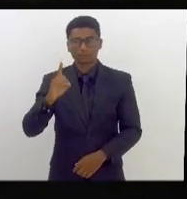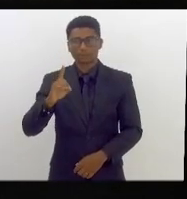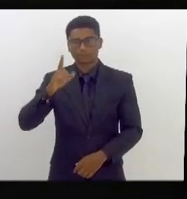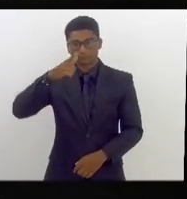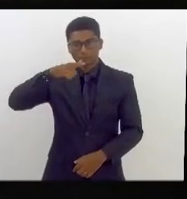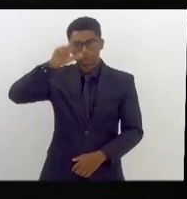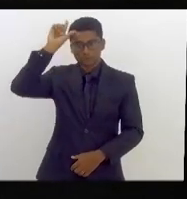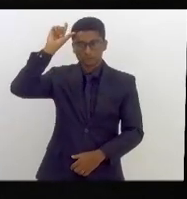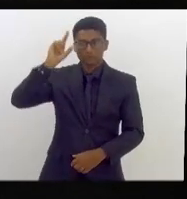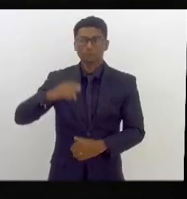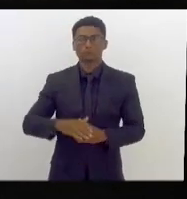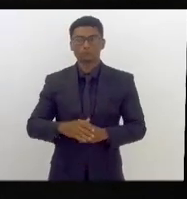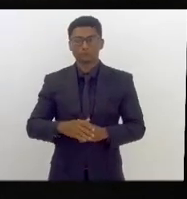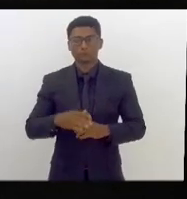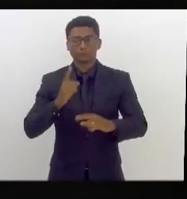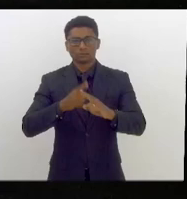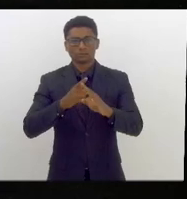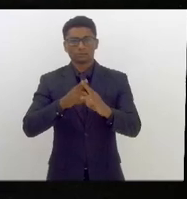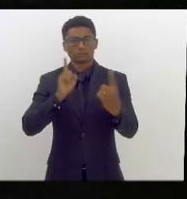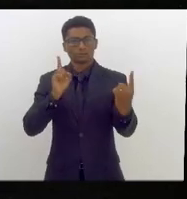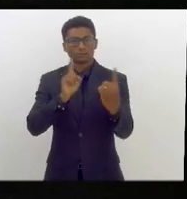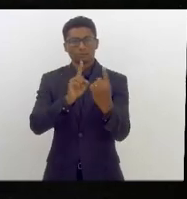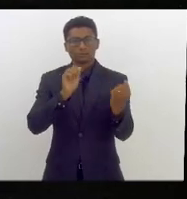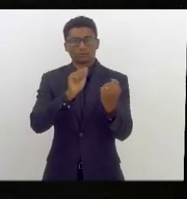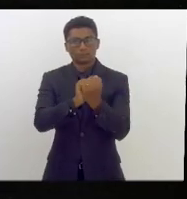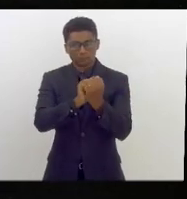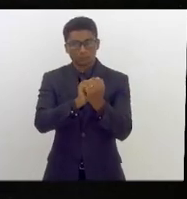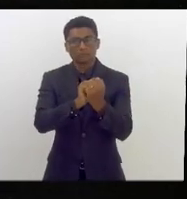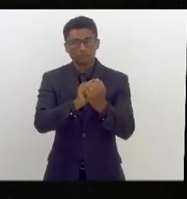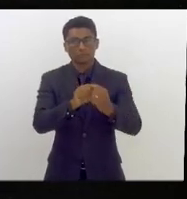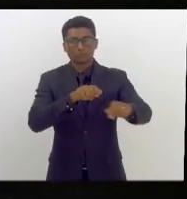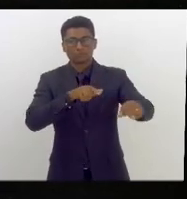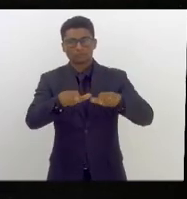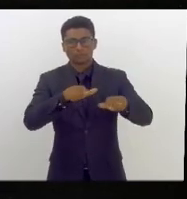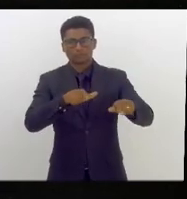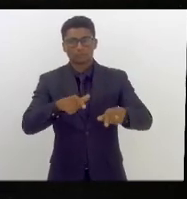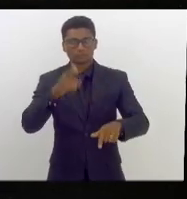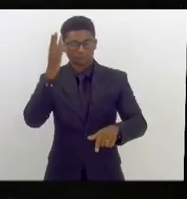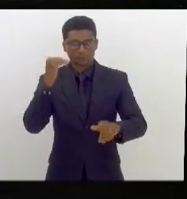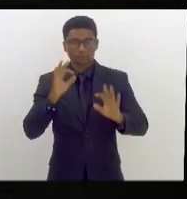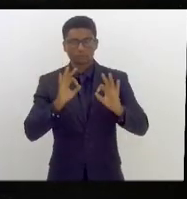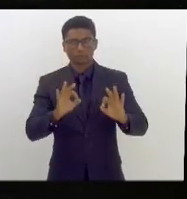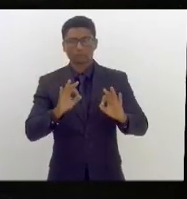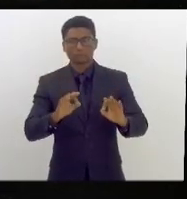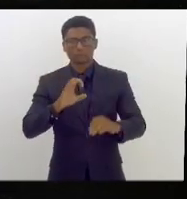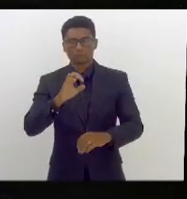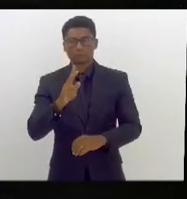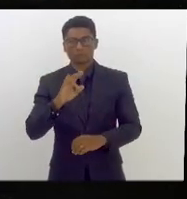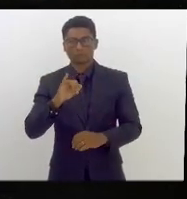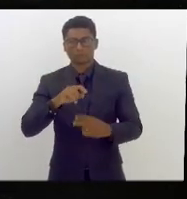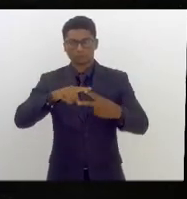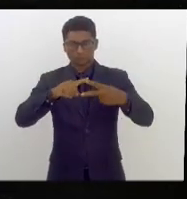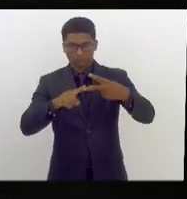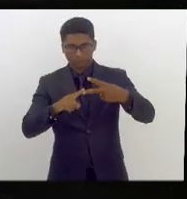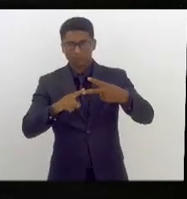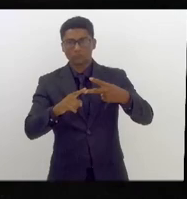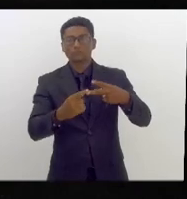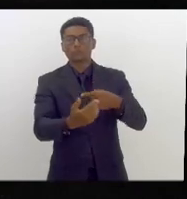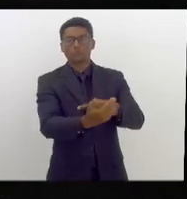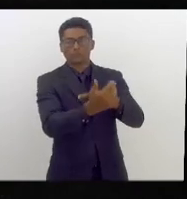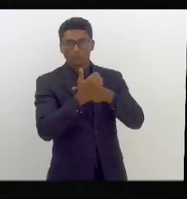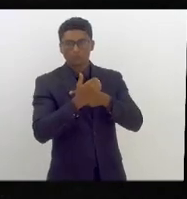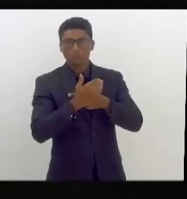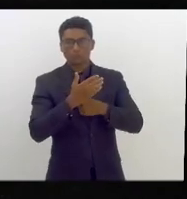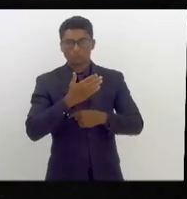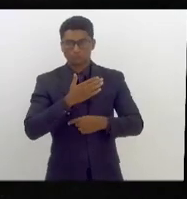a oportunidade de estar ao seu lado e na certeza que essas duas CPIs contribuíram para o aperfeiçoamento